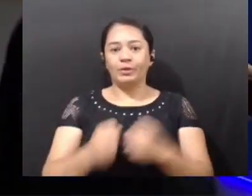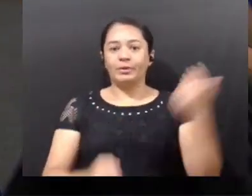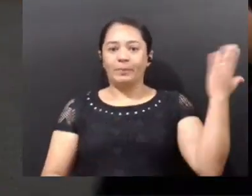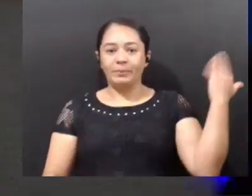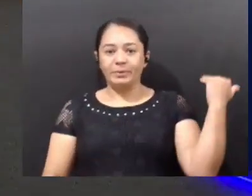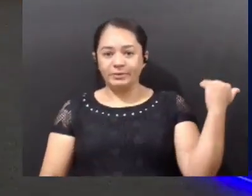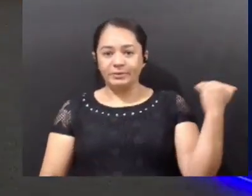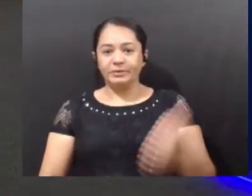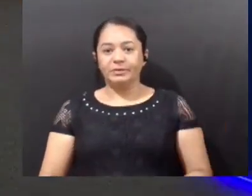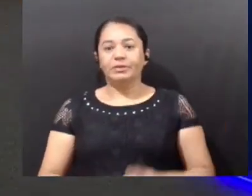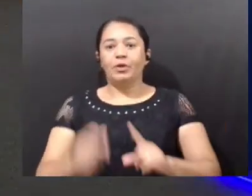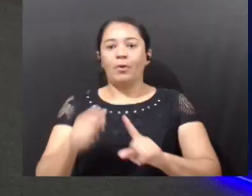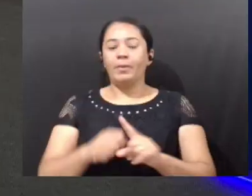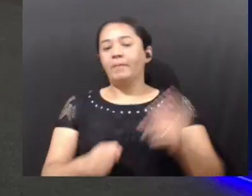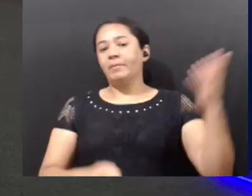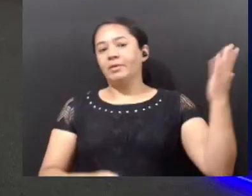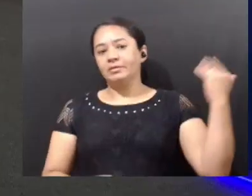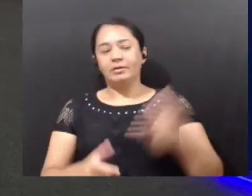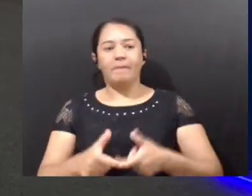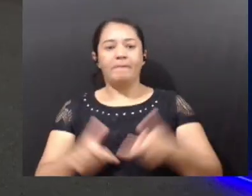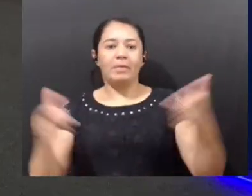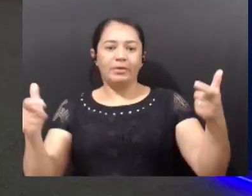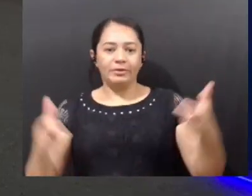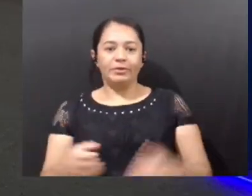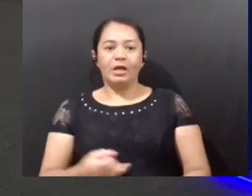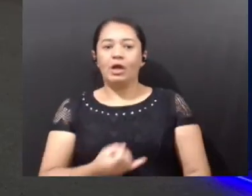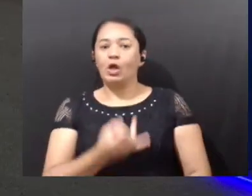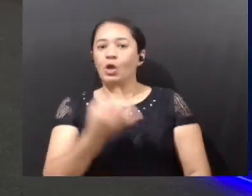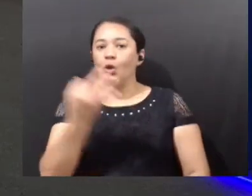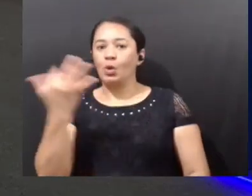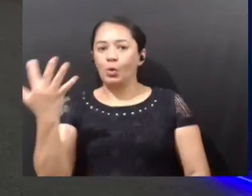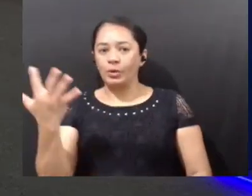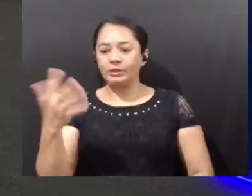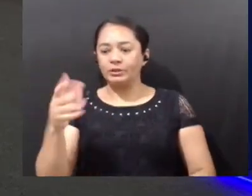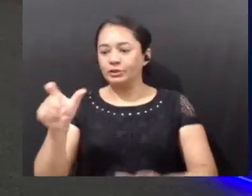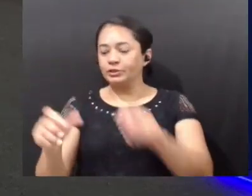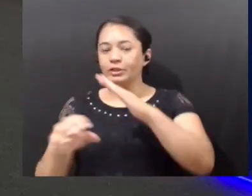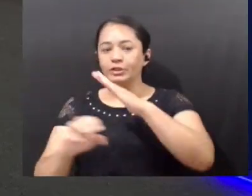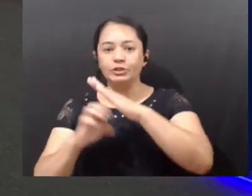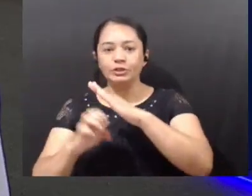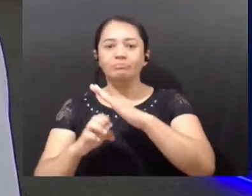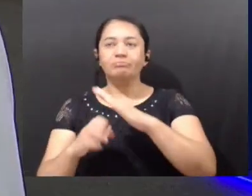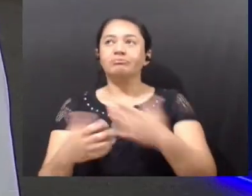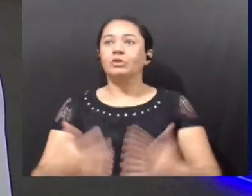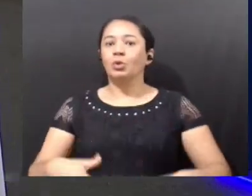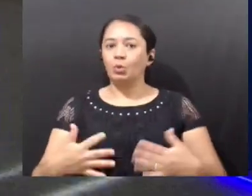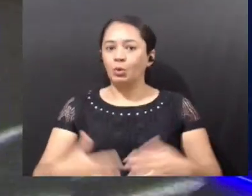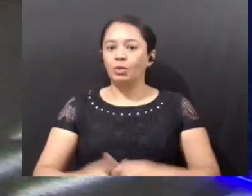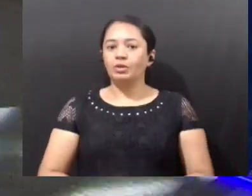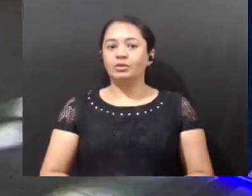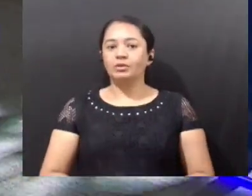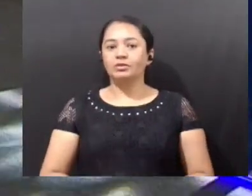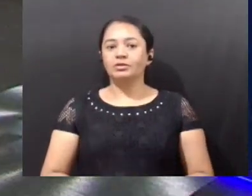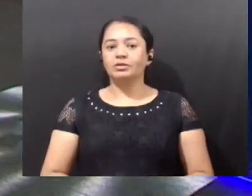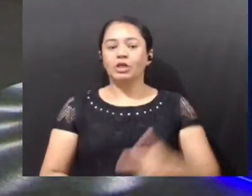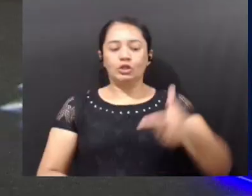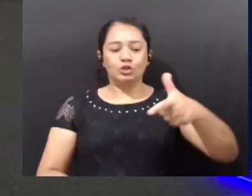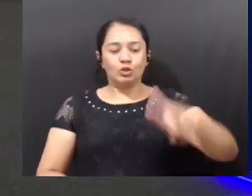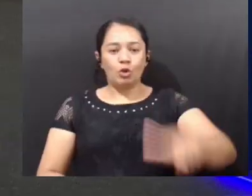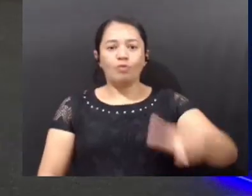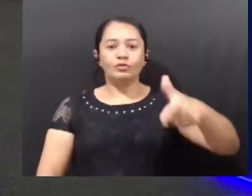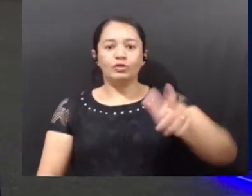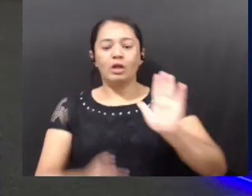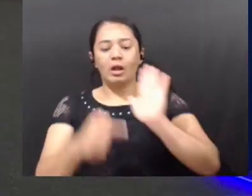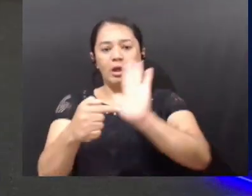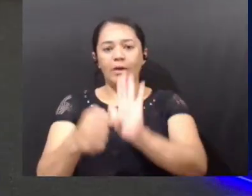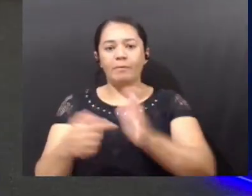passado. Então, a gente tem um volume muito grande de empresas abertas, que se repete. Isso mostra a pujança da cidade,